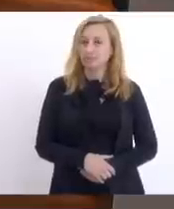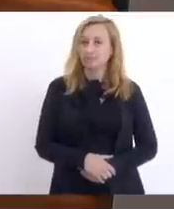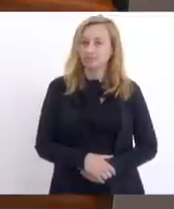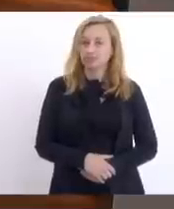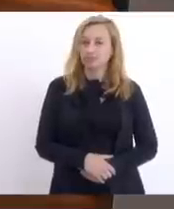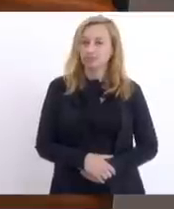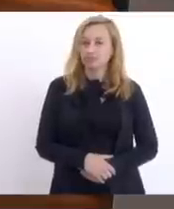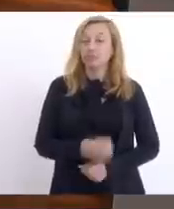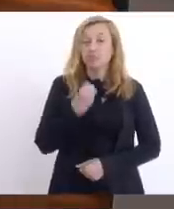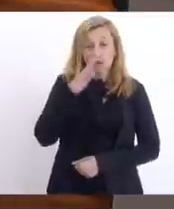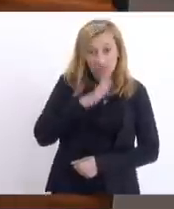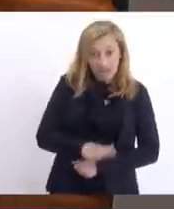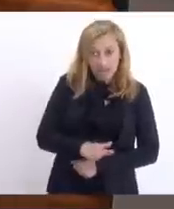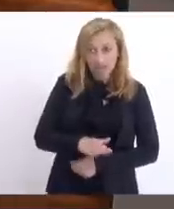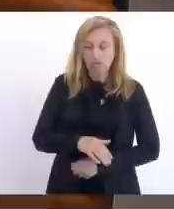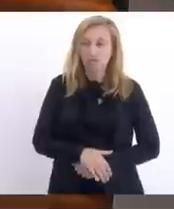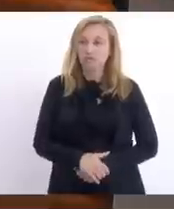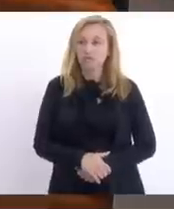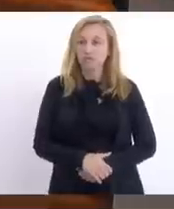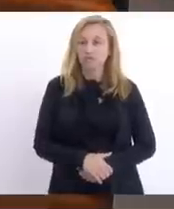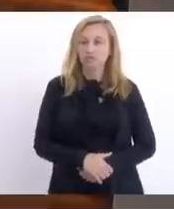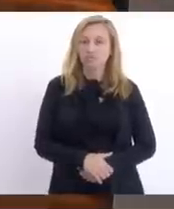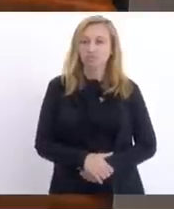Tá fraco aí. Boa tarde.